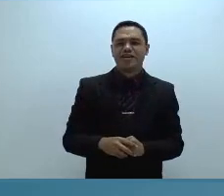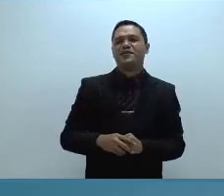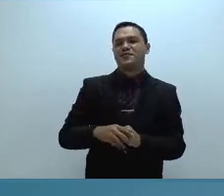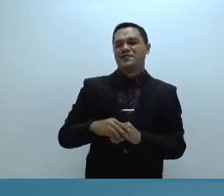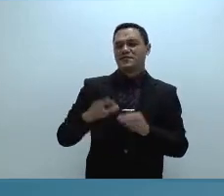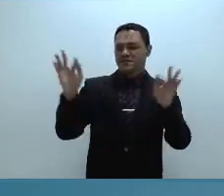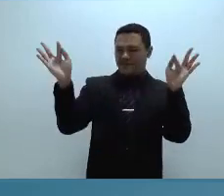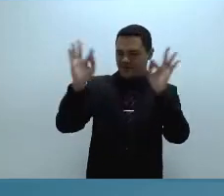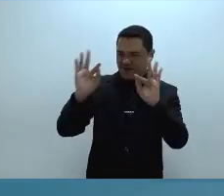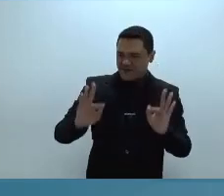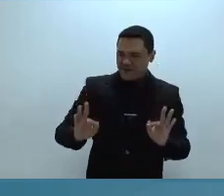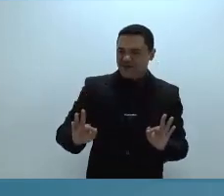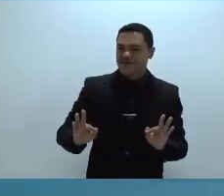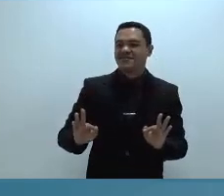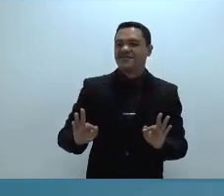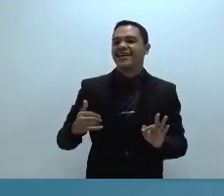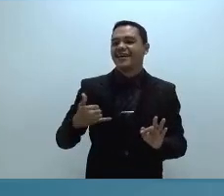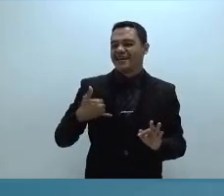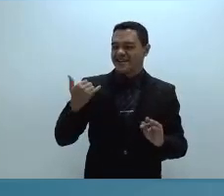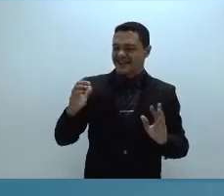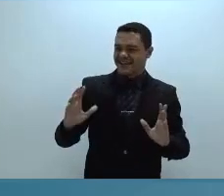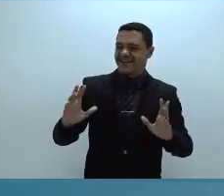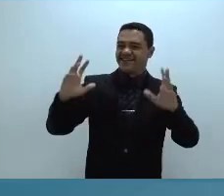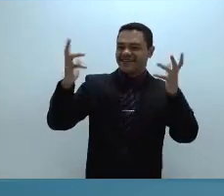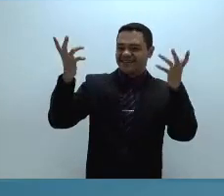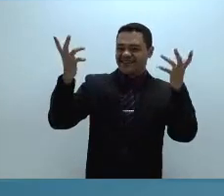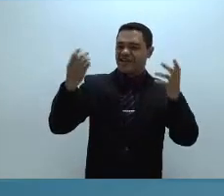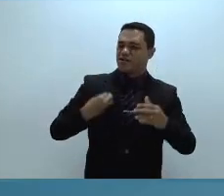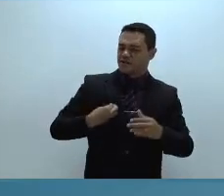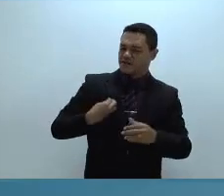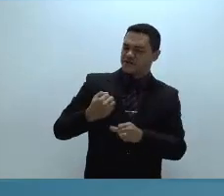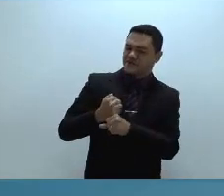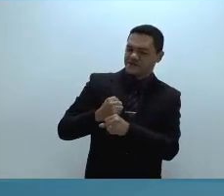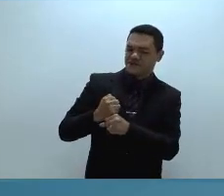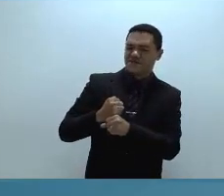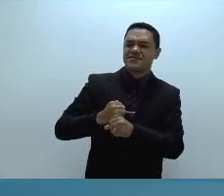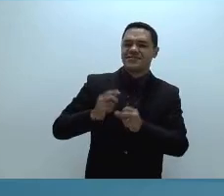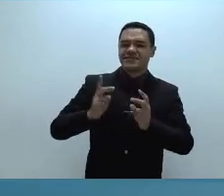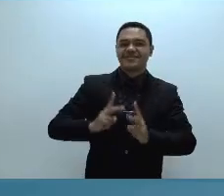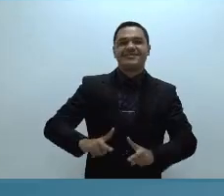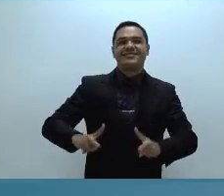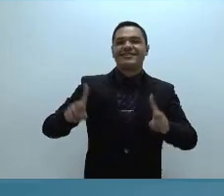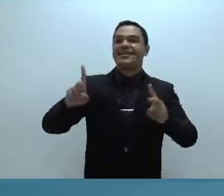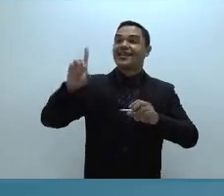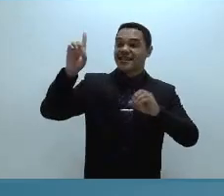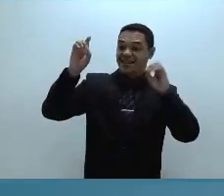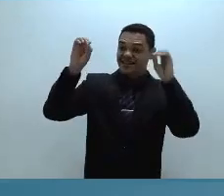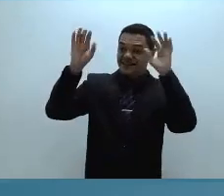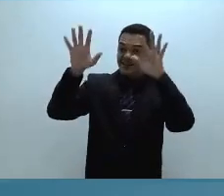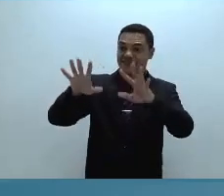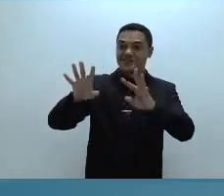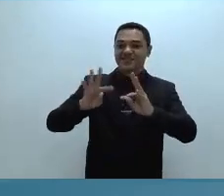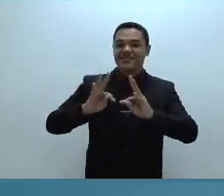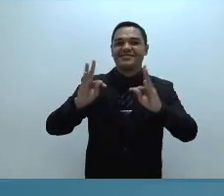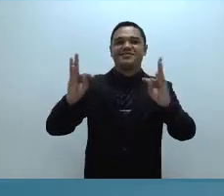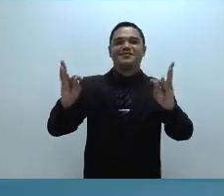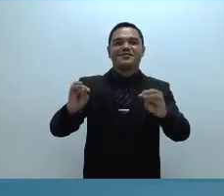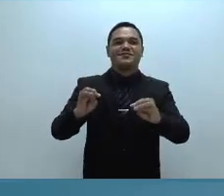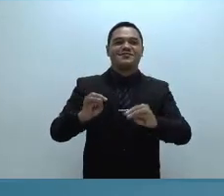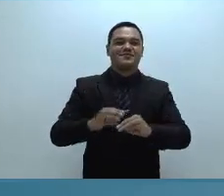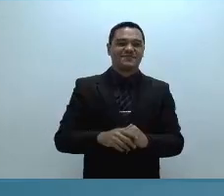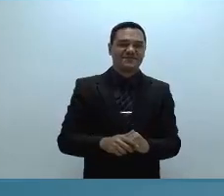Feliz aniversário, vida longa, longa vida. Que Deus abençoe a todos, a